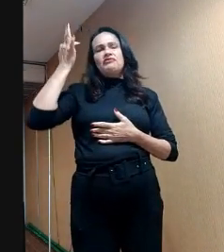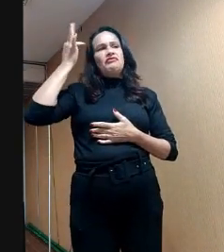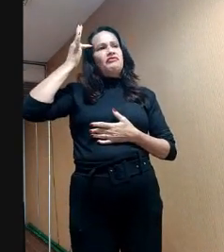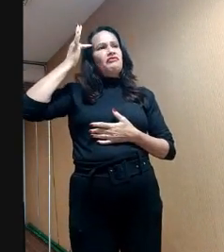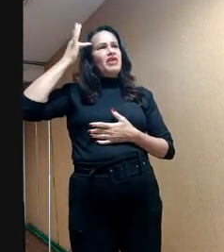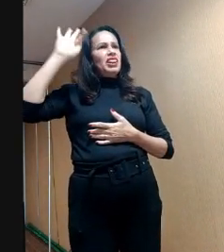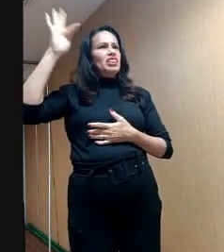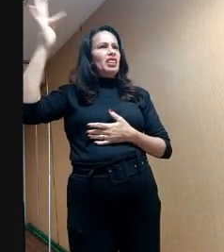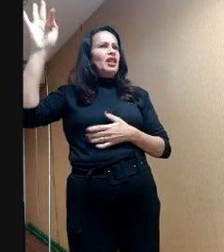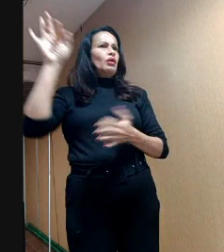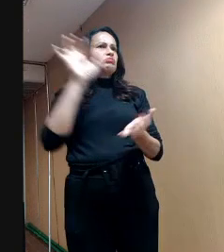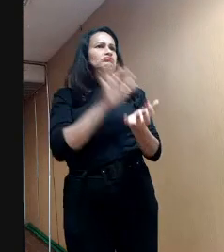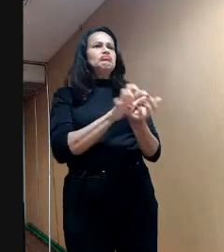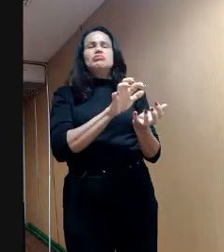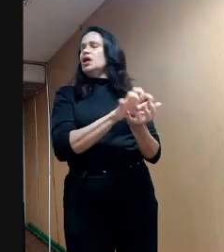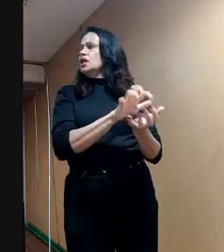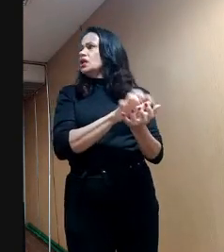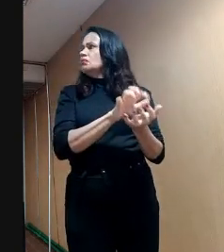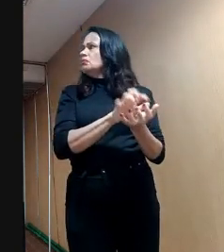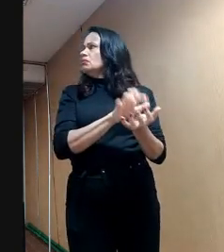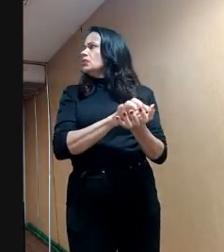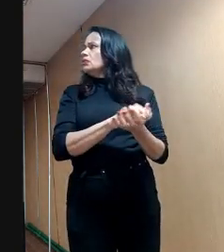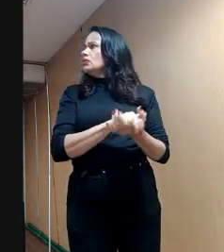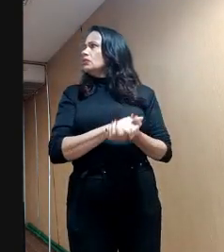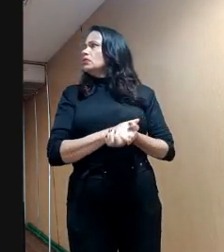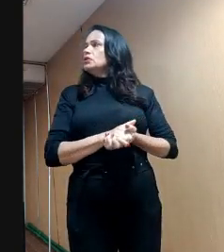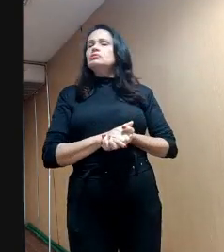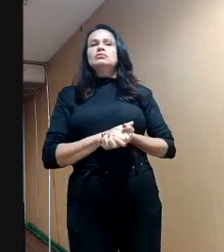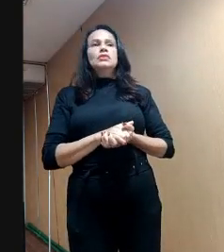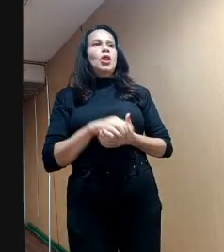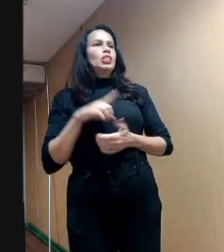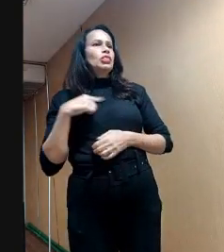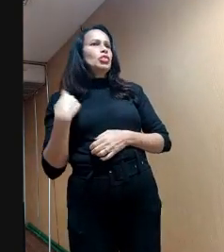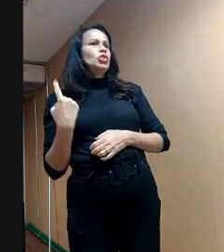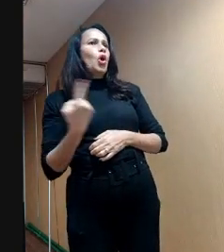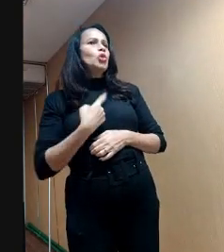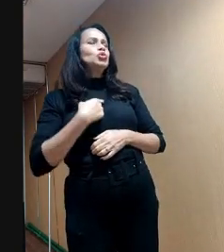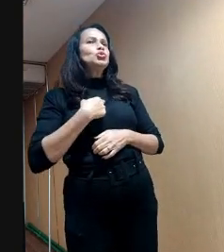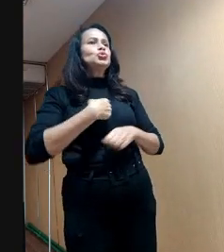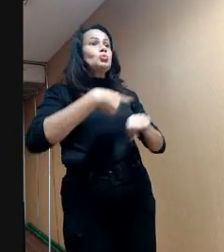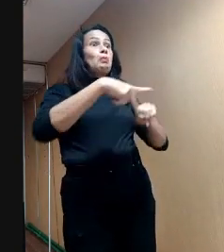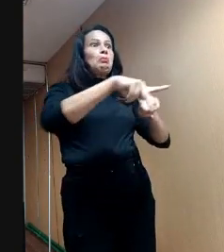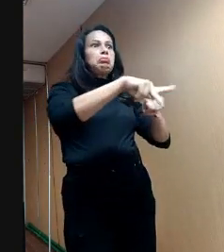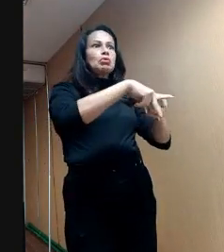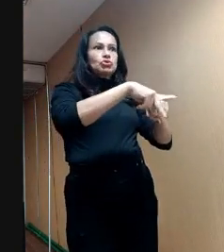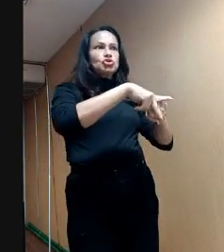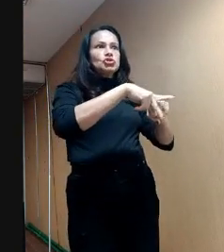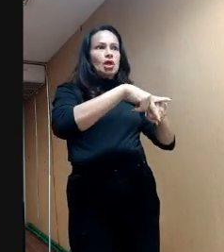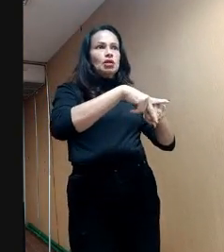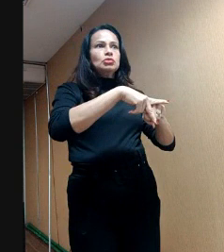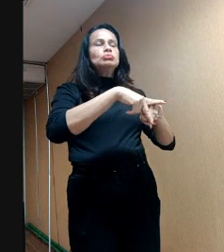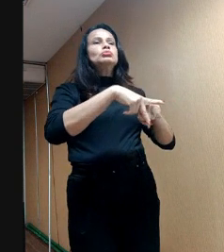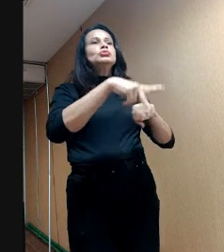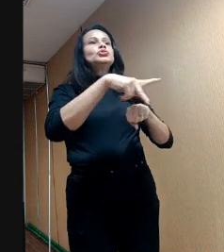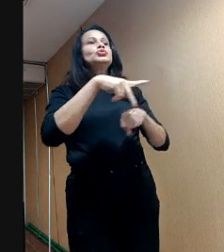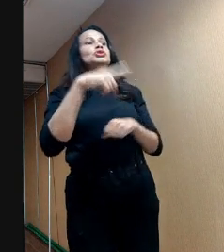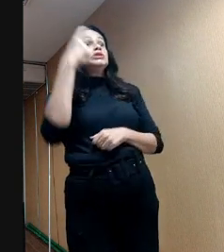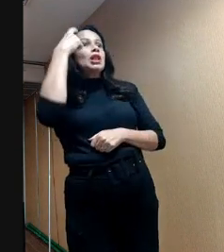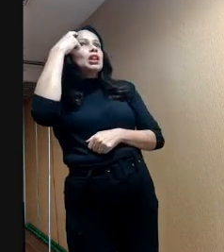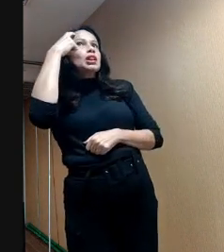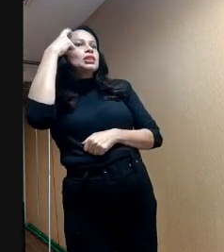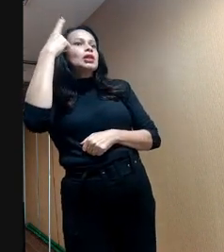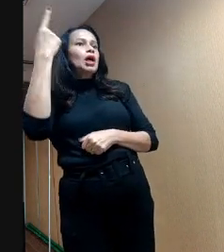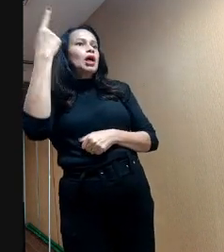partir deste encontro surjam novas ideias, novos projetos, e que a partir daí a gente esteja continuando a continuidade